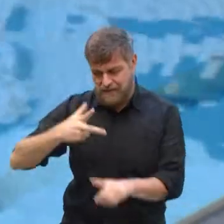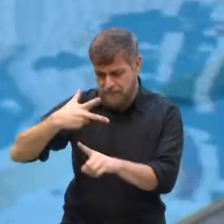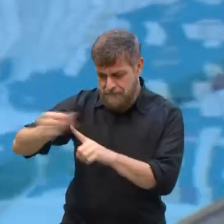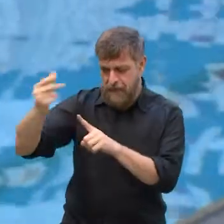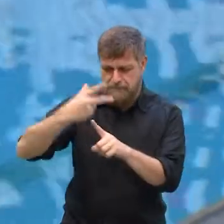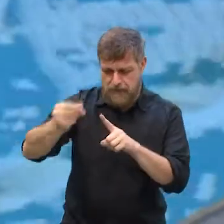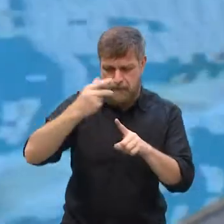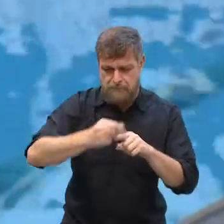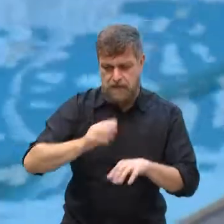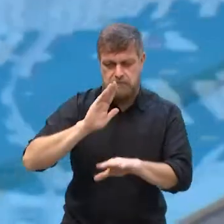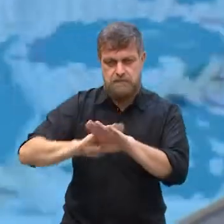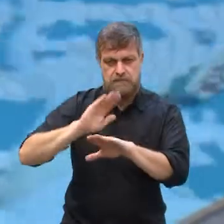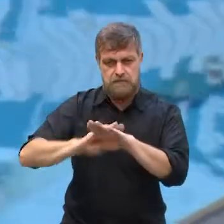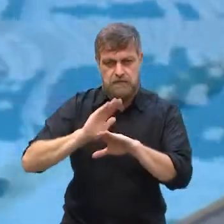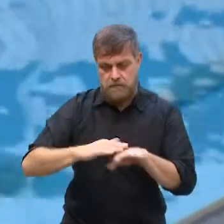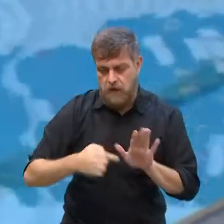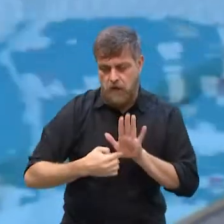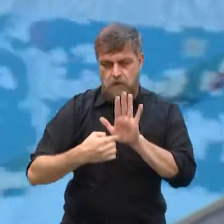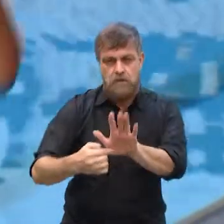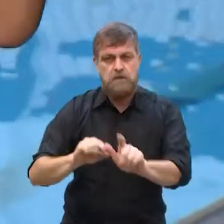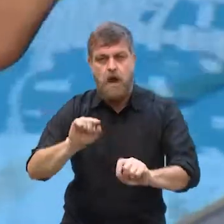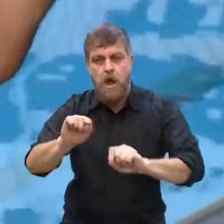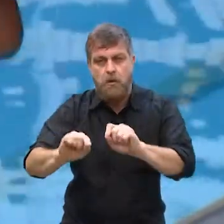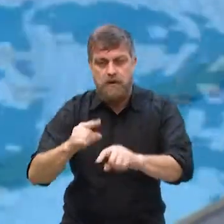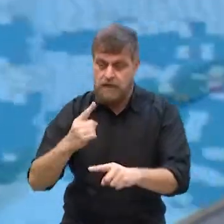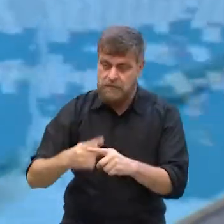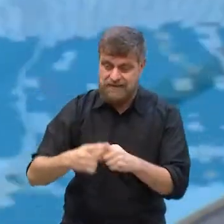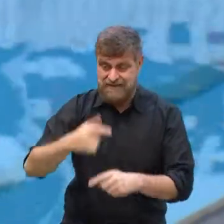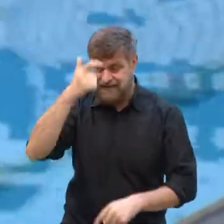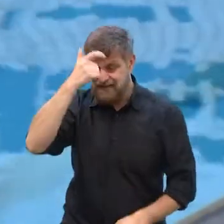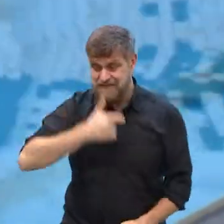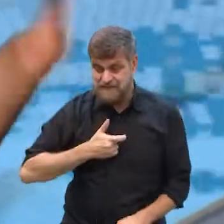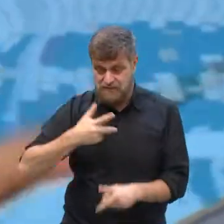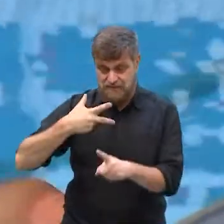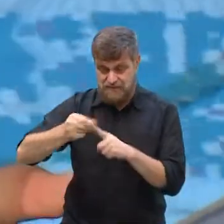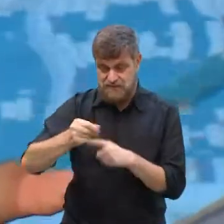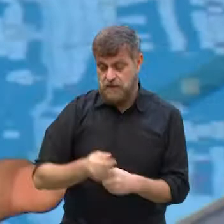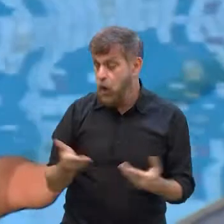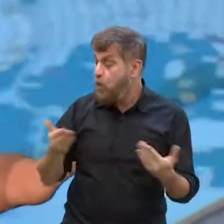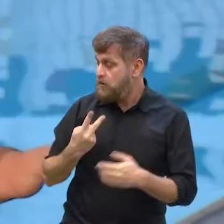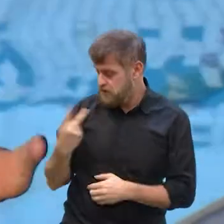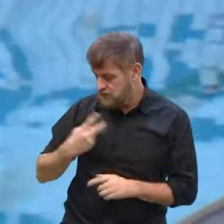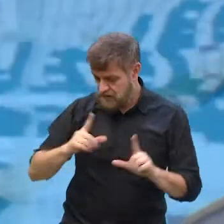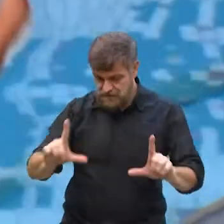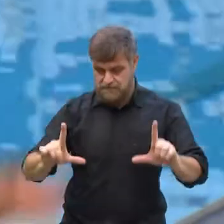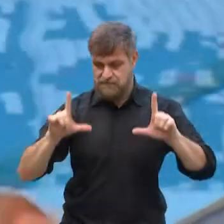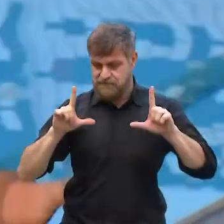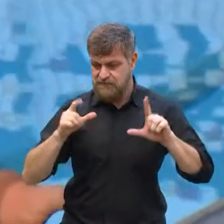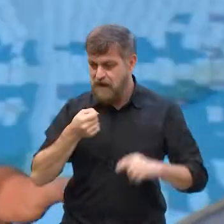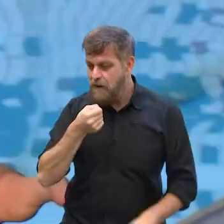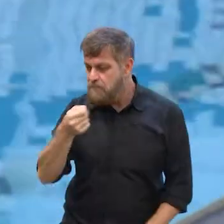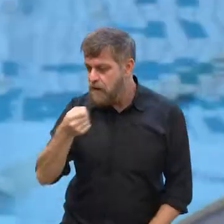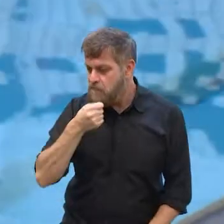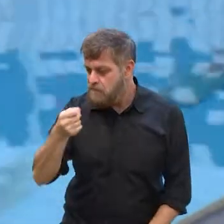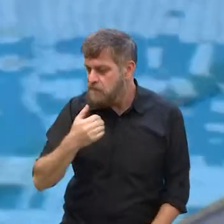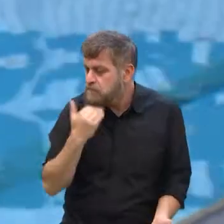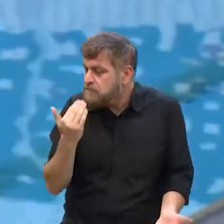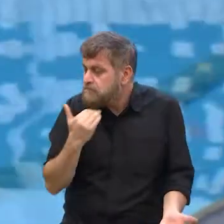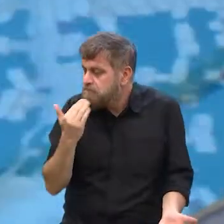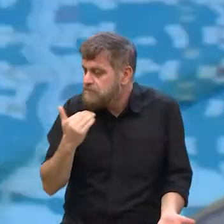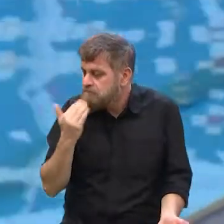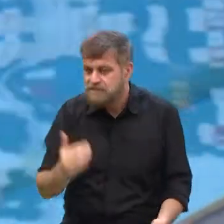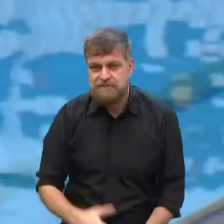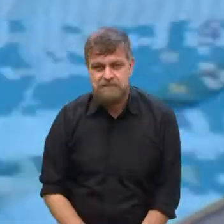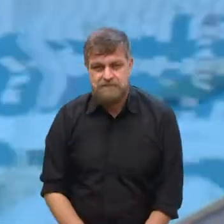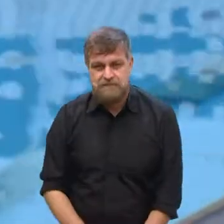conquistas que eu tenho, poder mostrar tudo isso. Porque talvez se eu não tivesse as conquistas, hoje a gente não estava tendo essa entrevista, nós estivesse conversando.